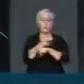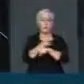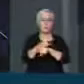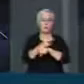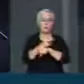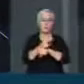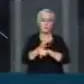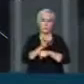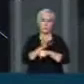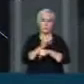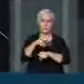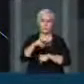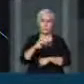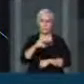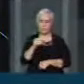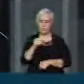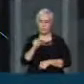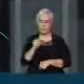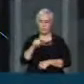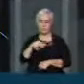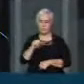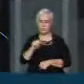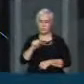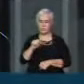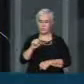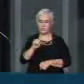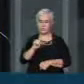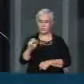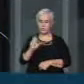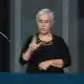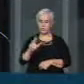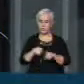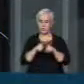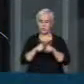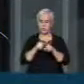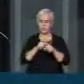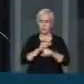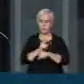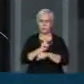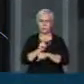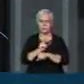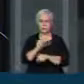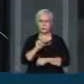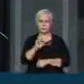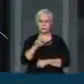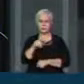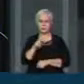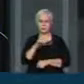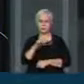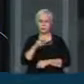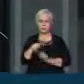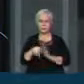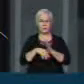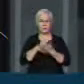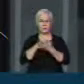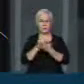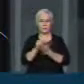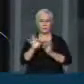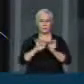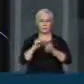Nasser Tabet, e do Superintendente de Apoio Logístico e Serviços Diversos da